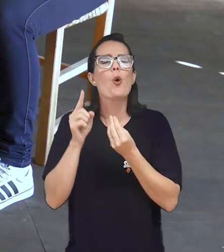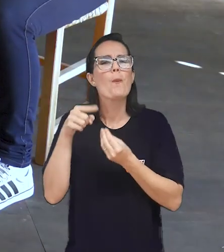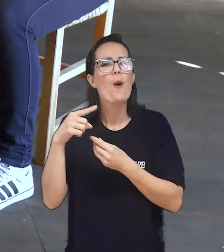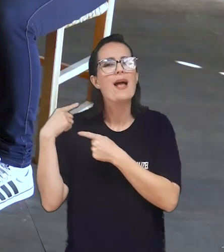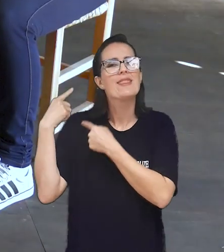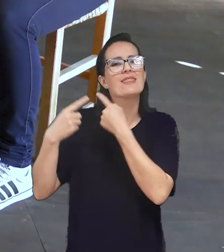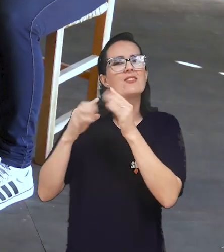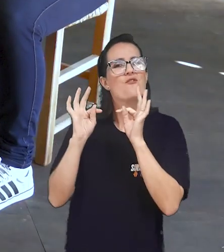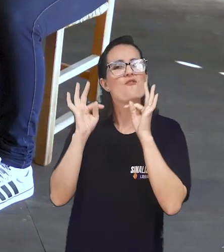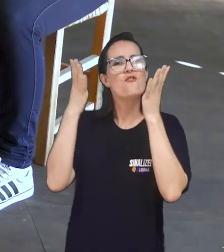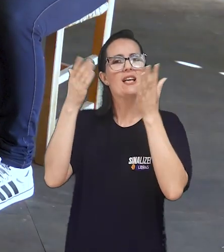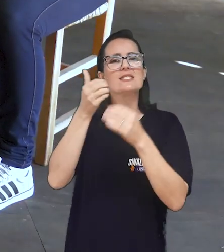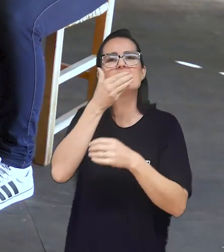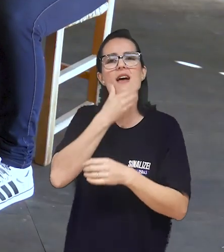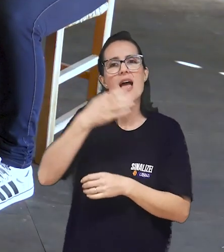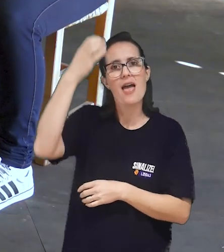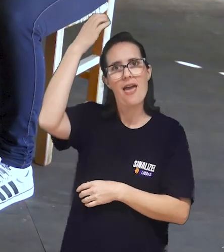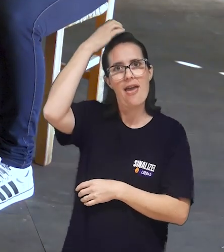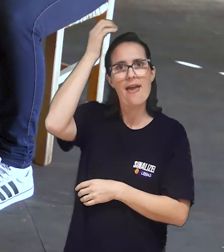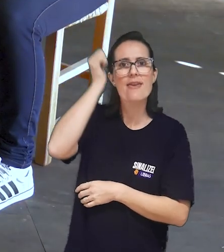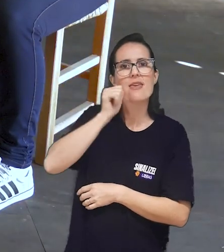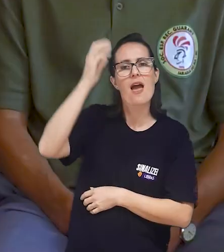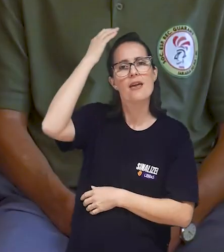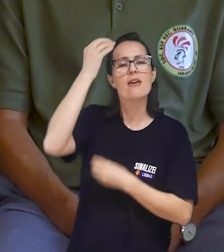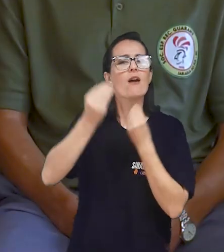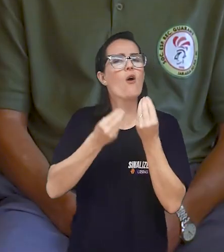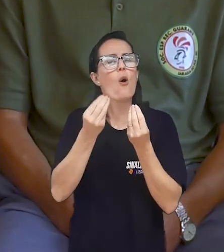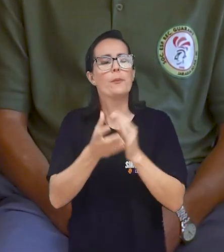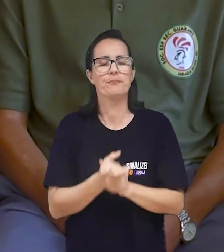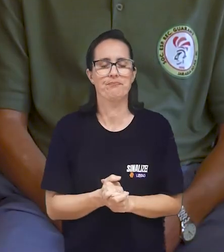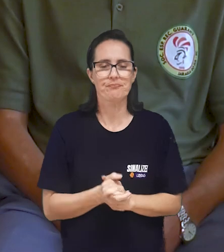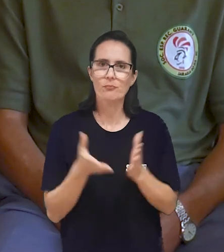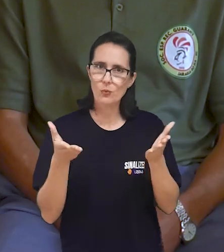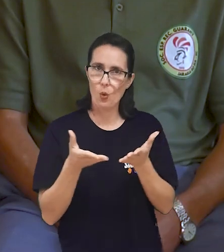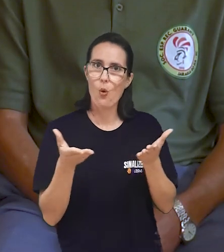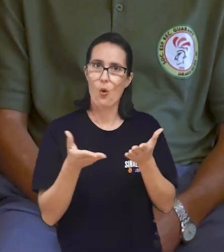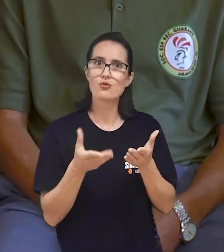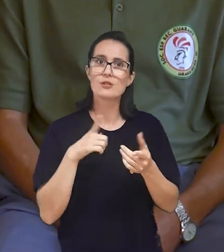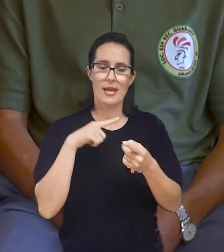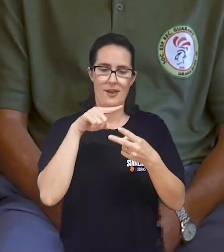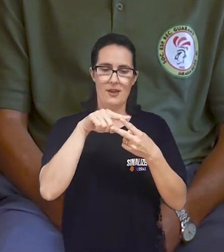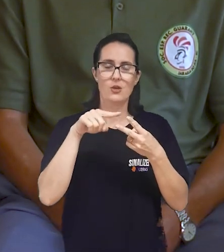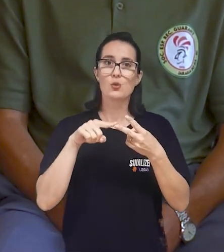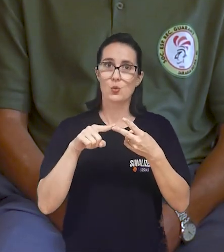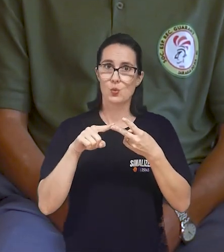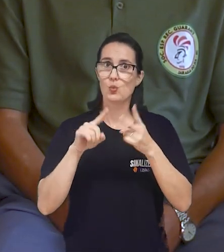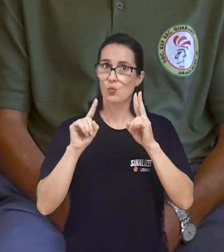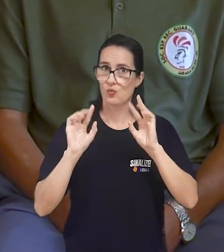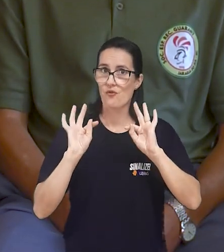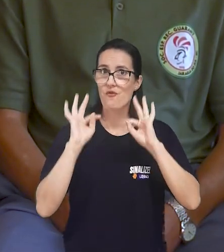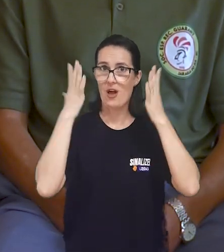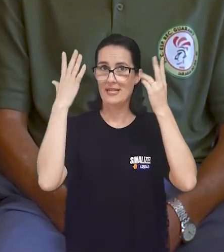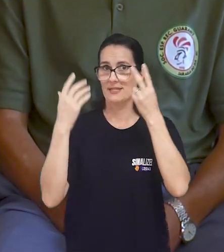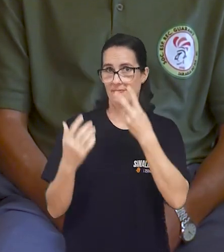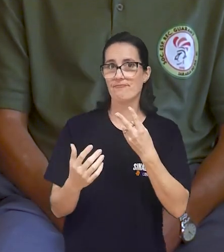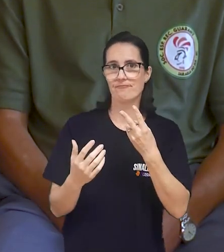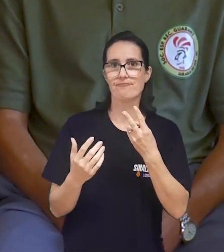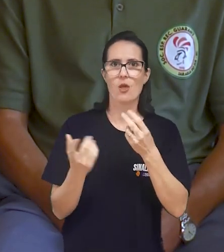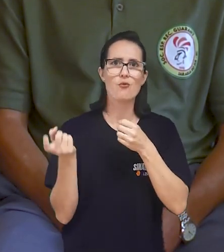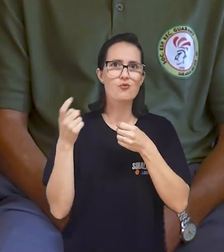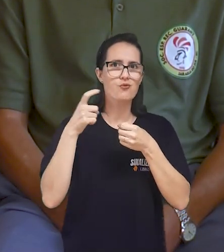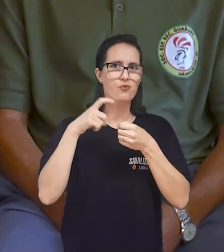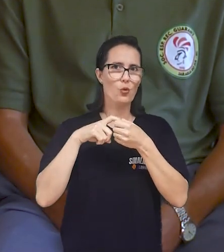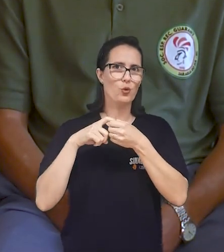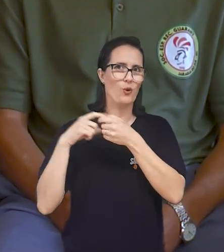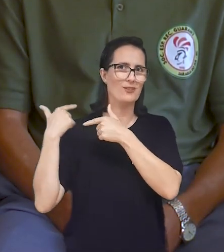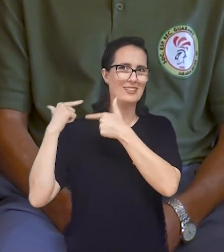rei e rainha? Então a gente tem hoje, nossa sociedade ela realiza 2 festas de rei e rainha. A gente voltou a manter a tradição